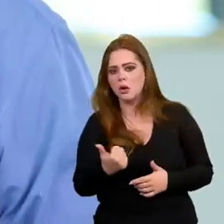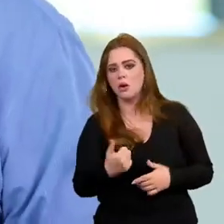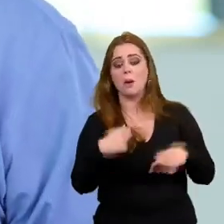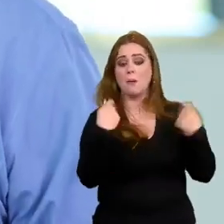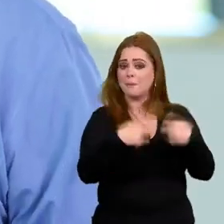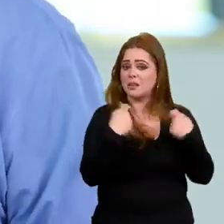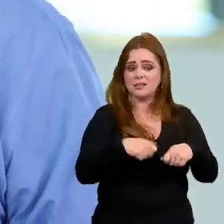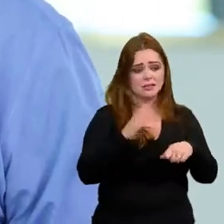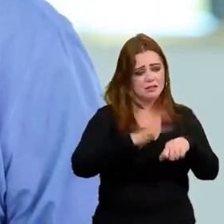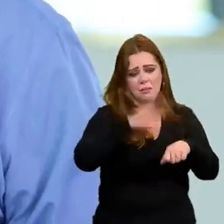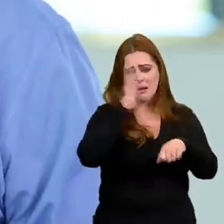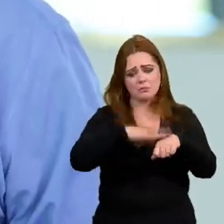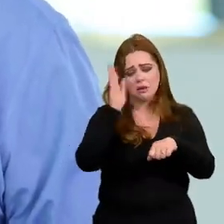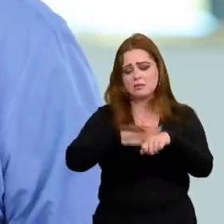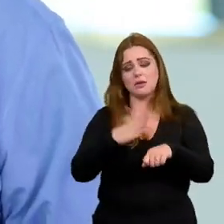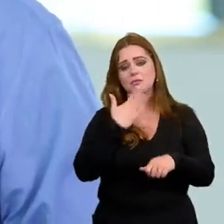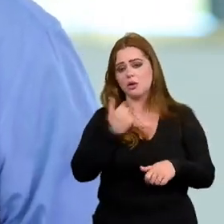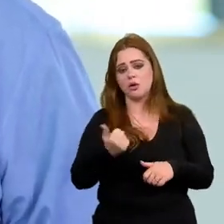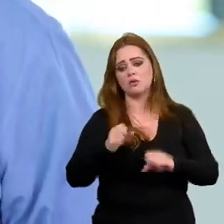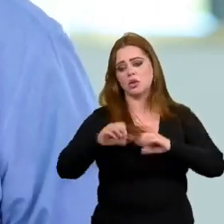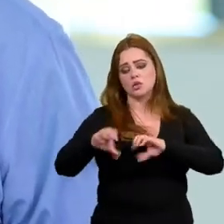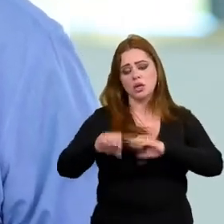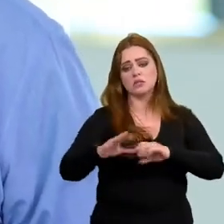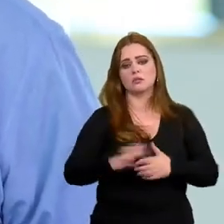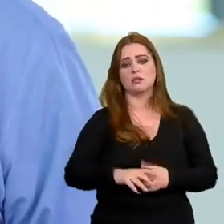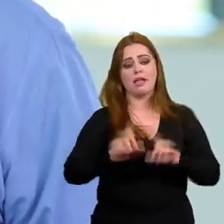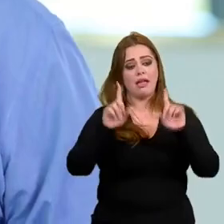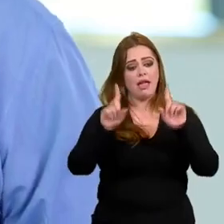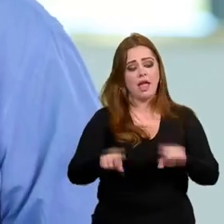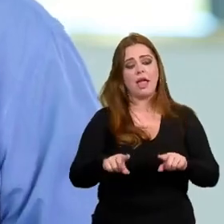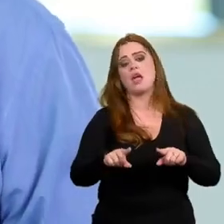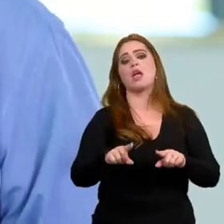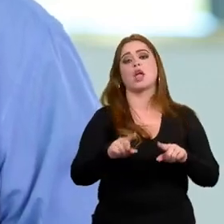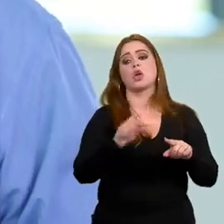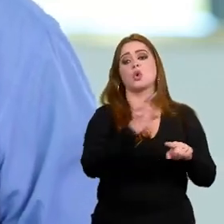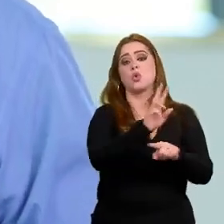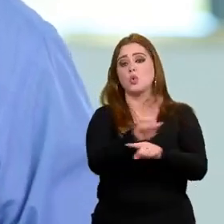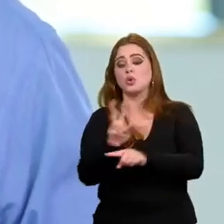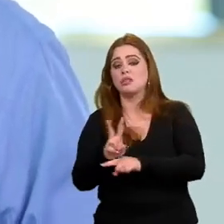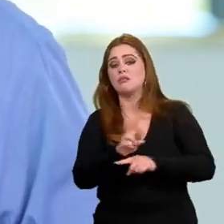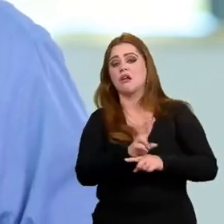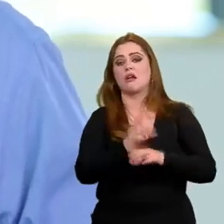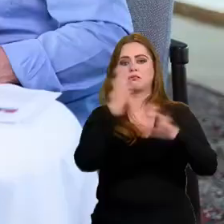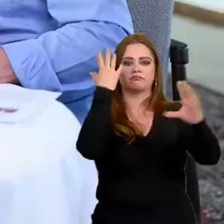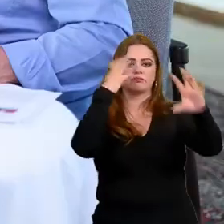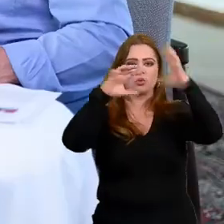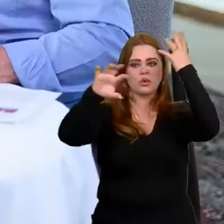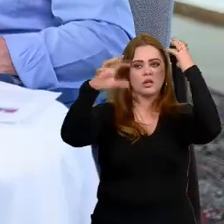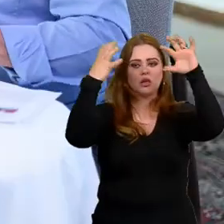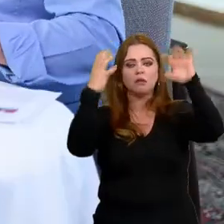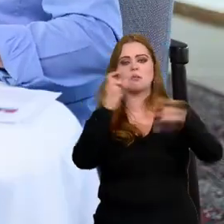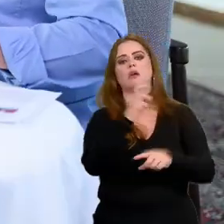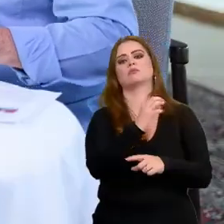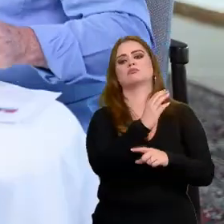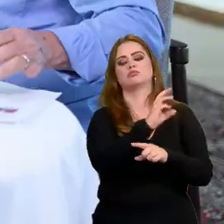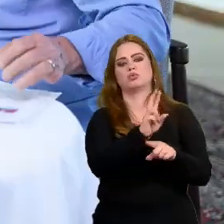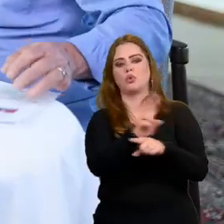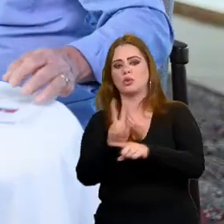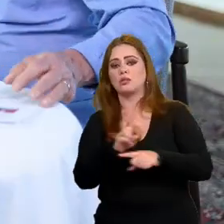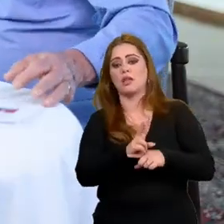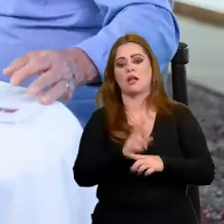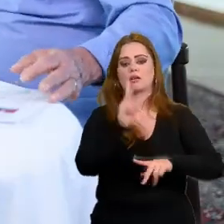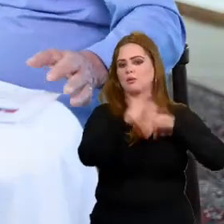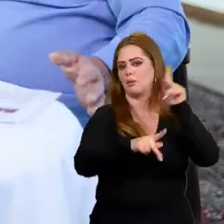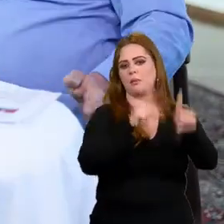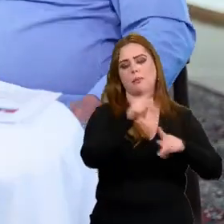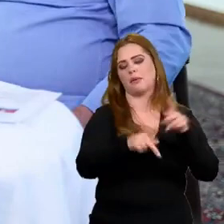É isso que é cuidar do clima, é cuidar do povo, junto com o cuidar da natureza. Porque essa é uma área que ficou meio